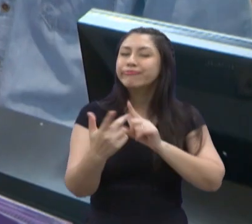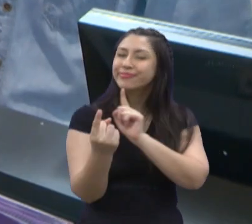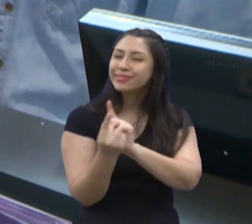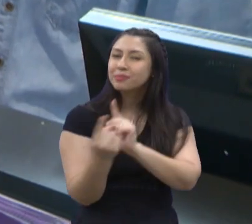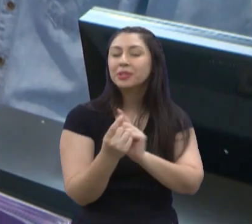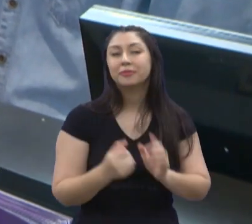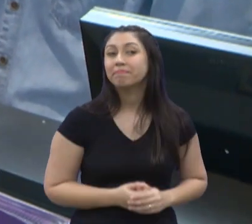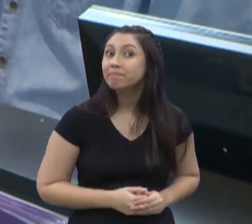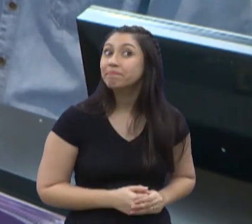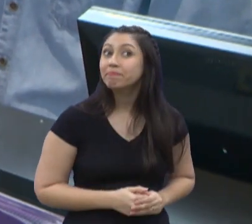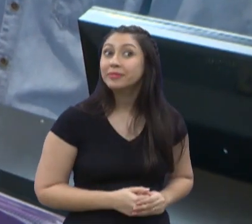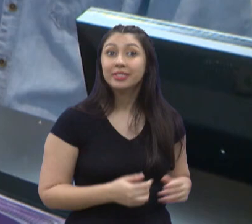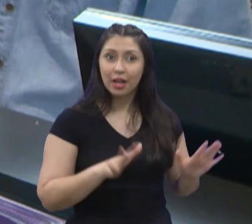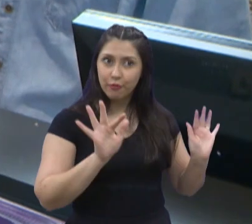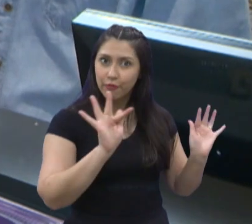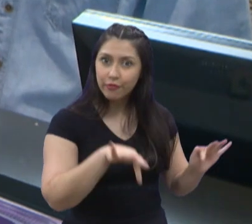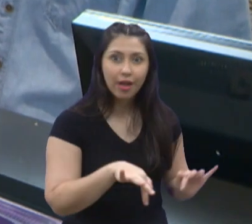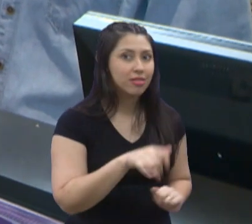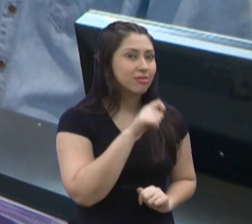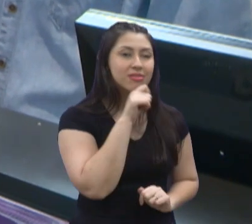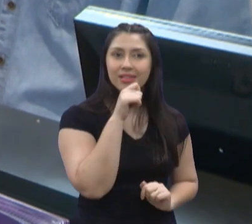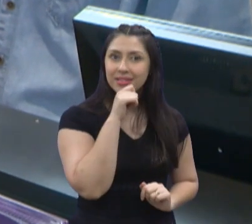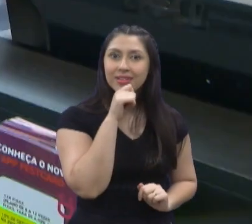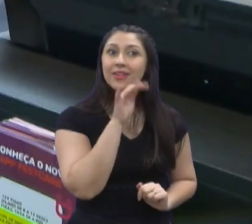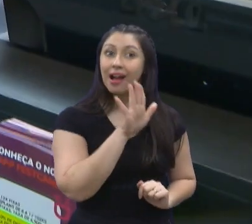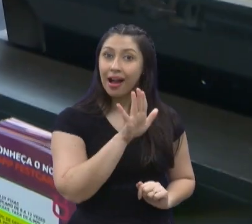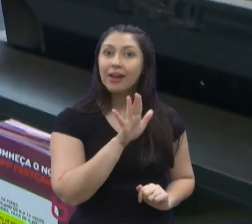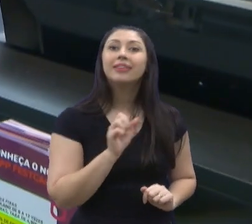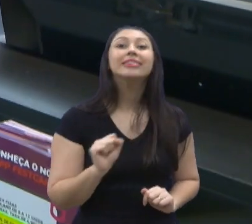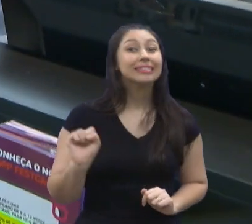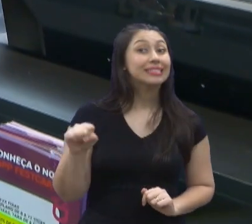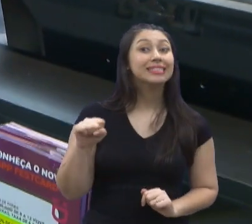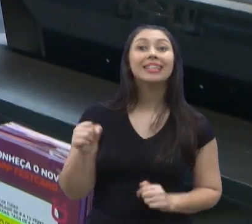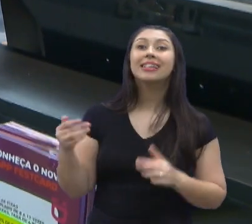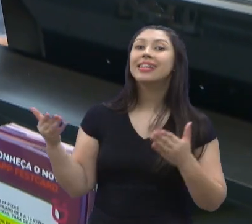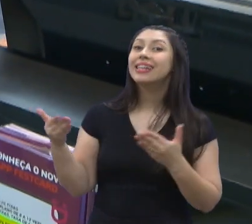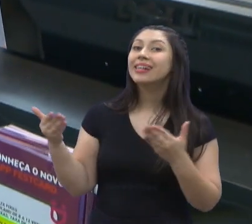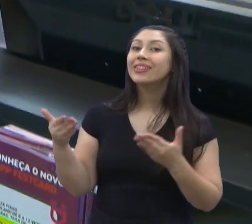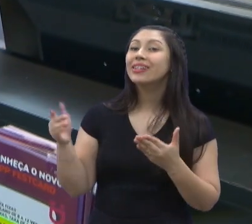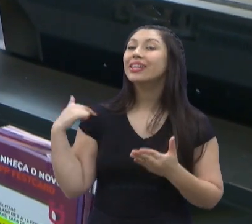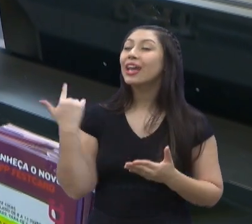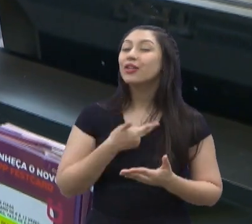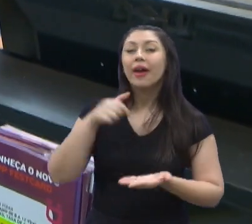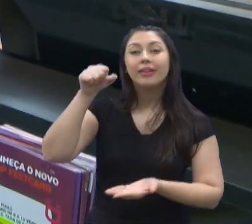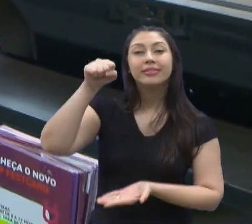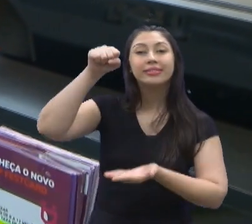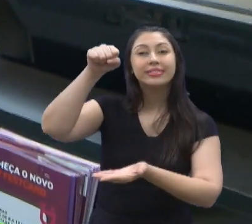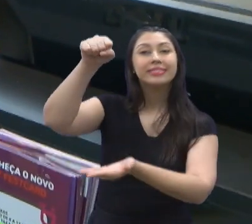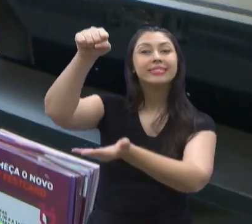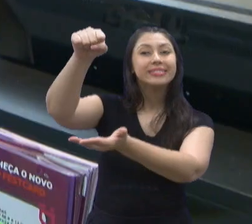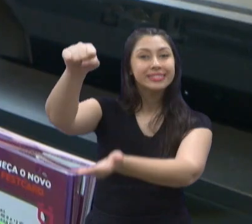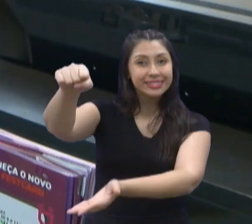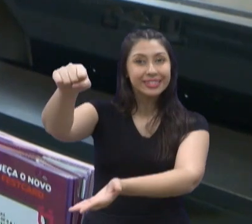olha, Fernando, você acha que acabou? Não acabou não, tem mais uma técnica, né, Ronaldo? Isso, agora é a parte que a gente entrega o produto para o nosso cliente, a nossa